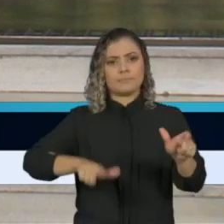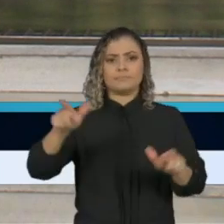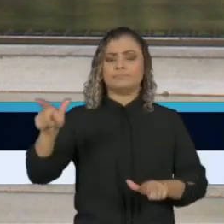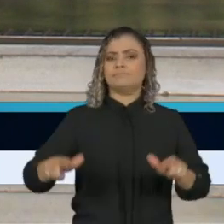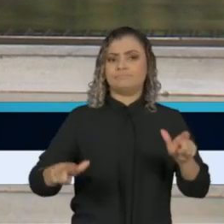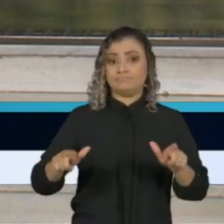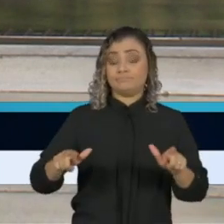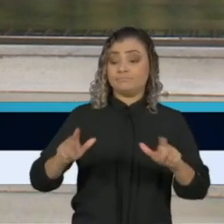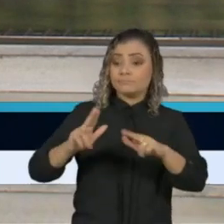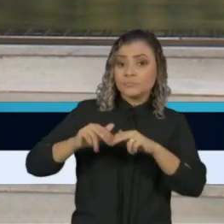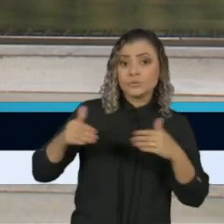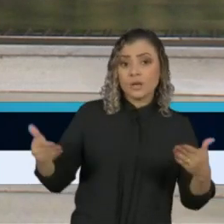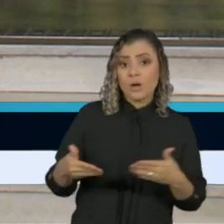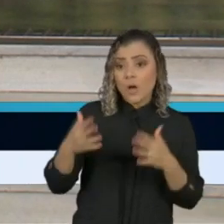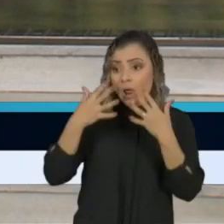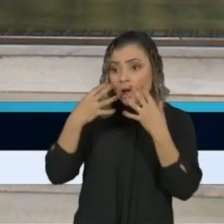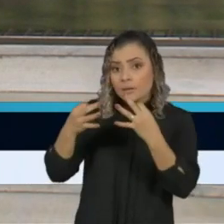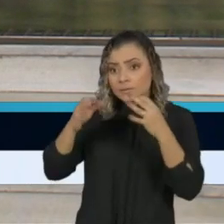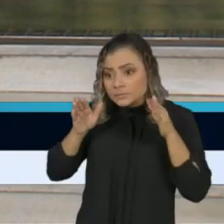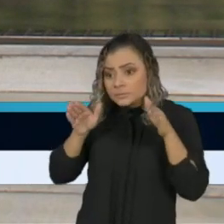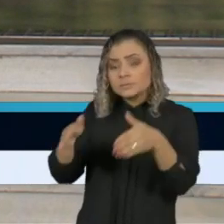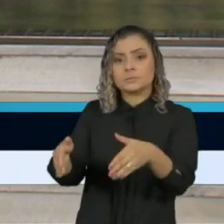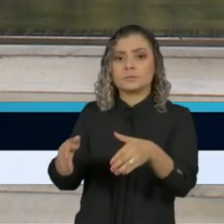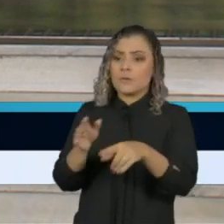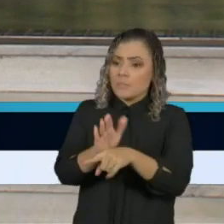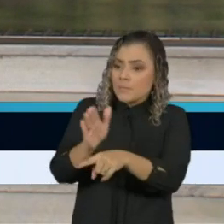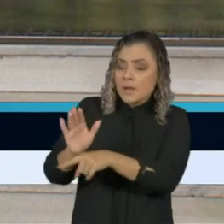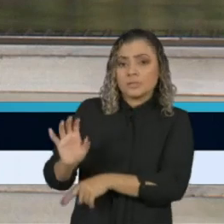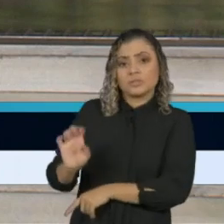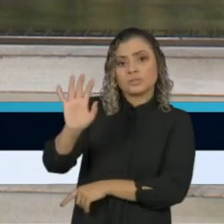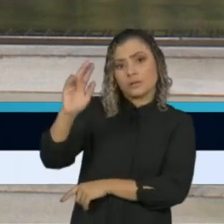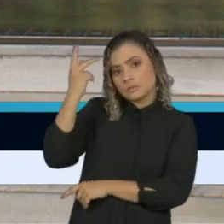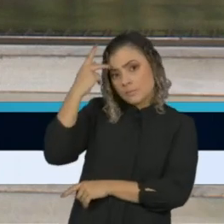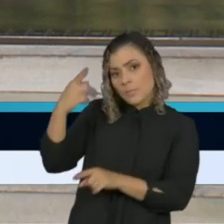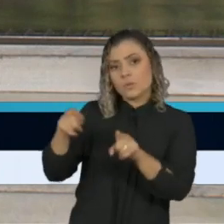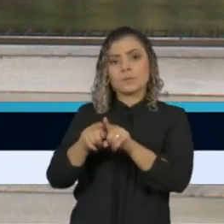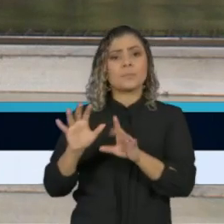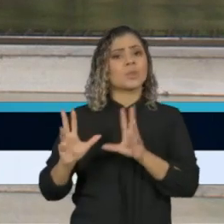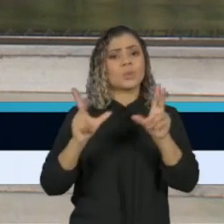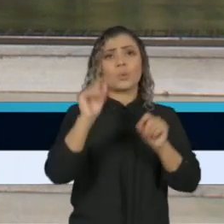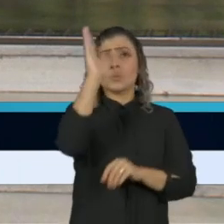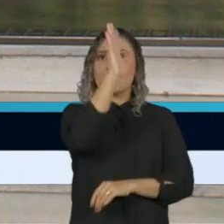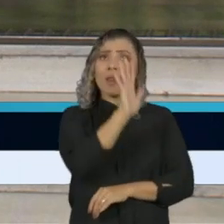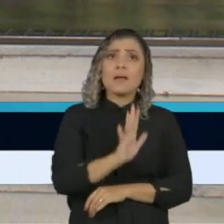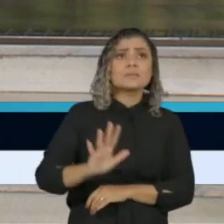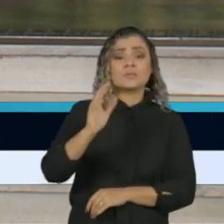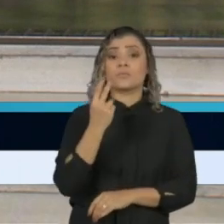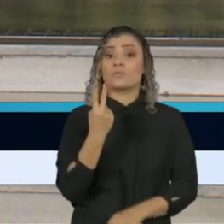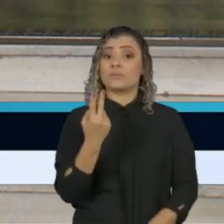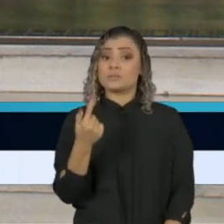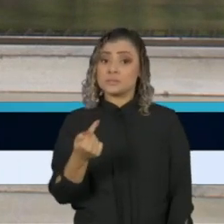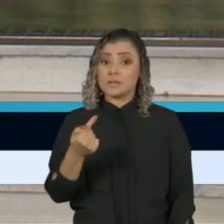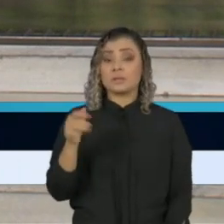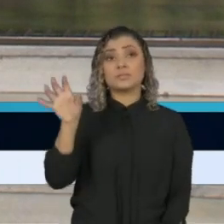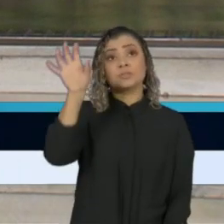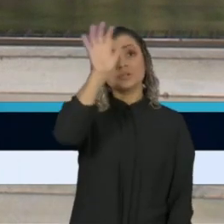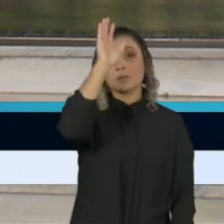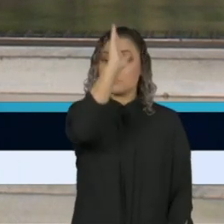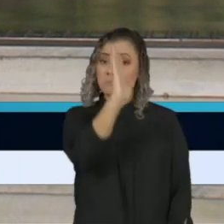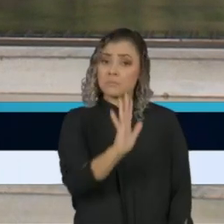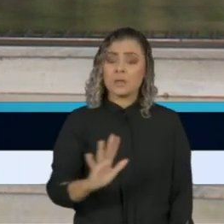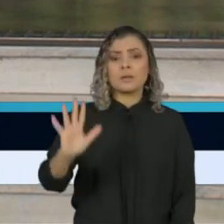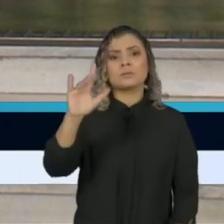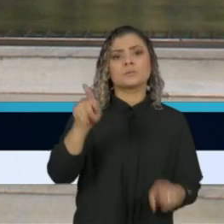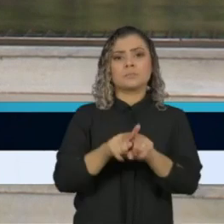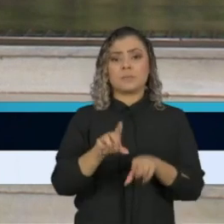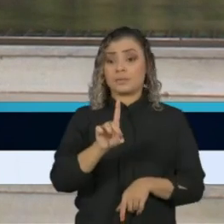Esse socorro e esta atenção, não apenas ao estado de São Paulo, mas a todos os 27 estados do país,